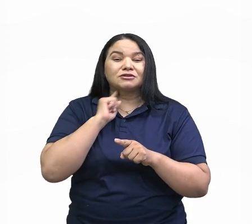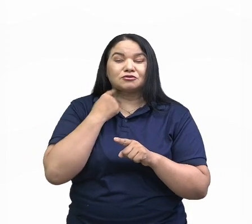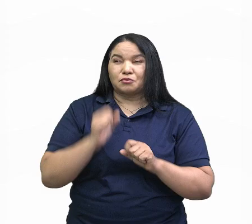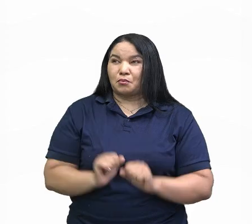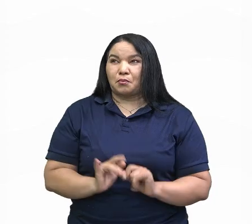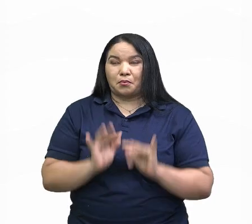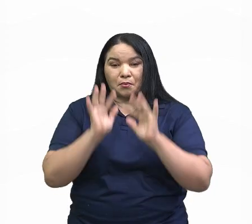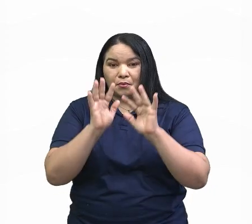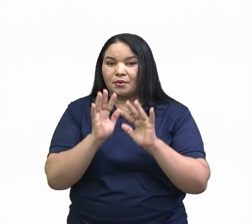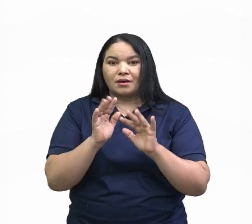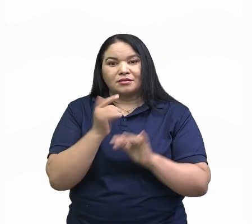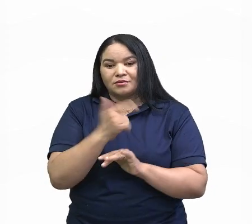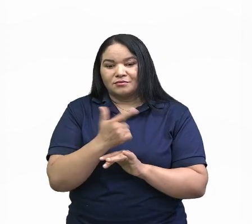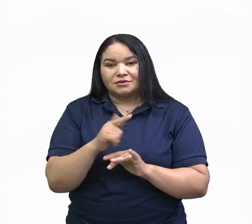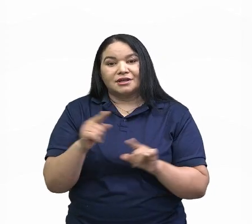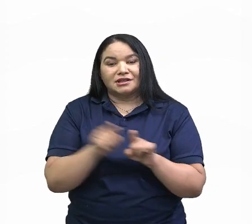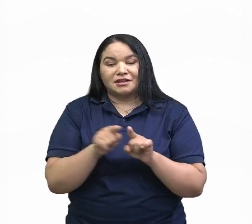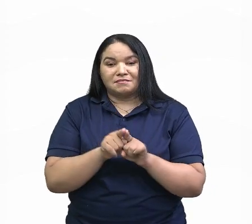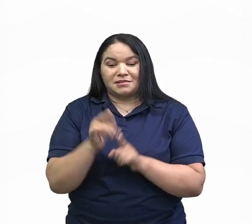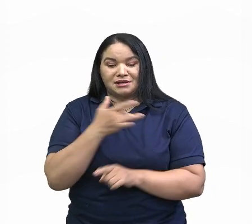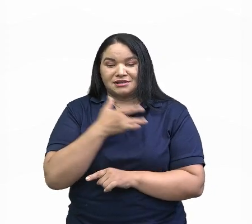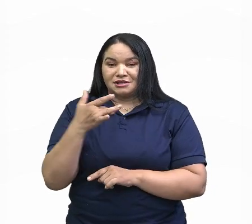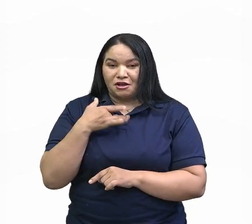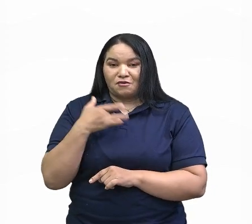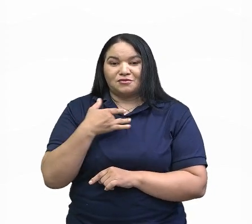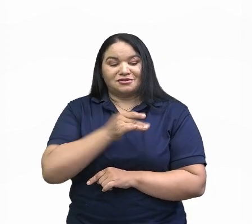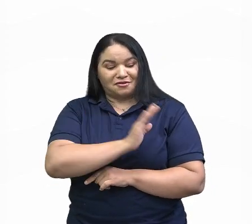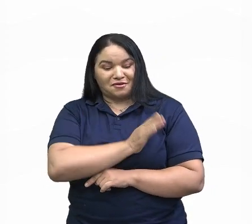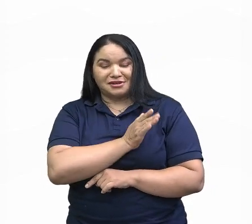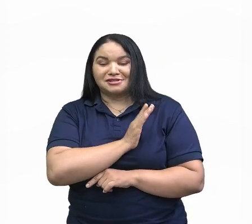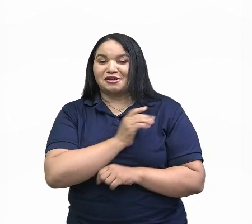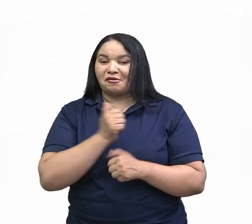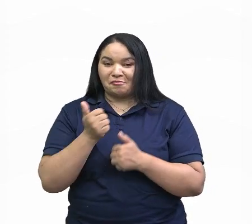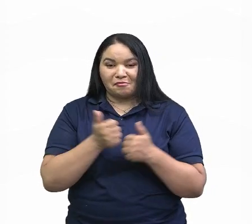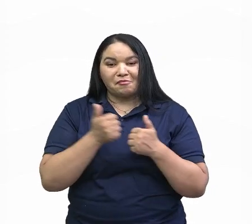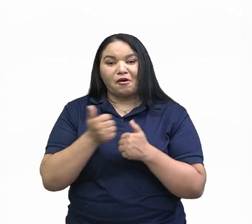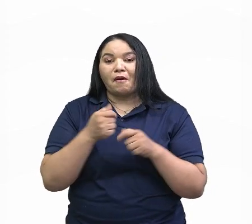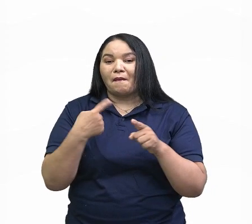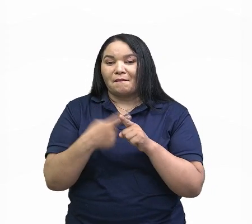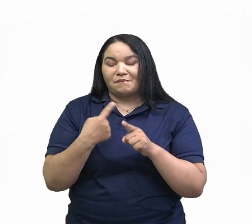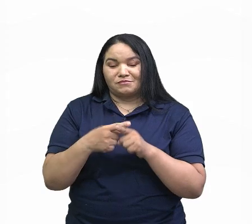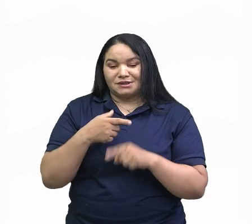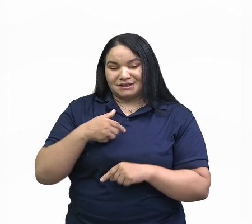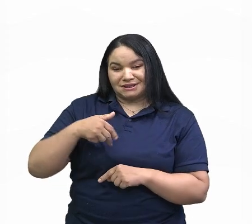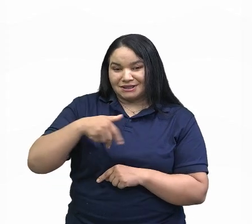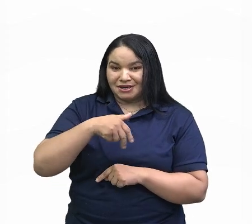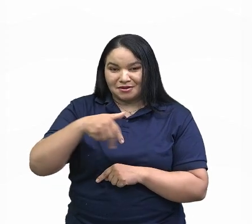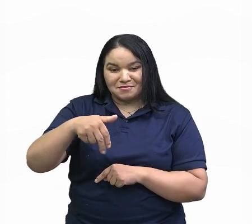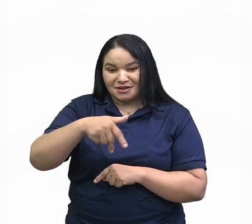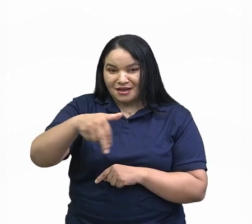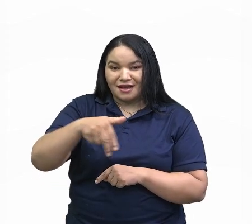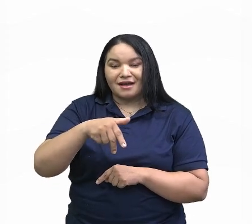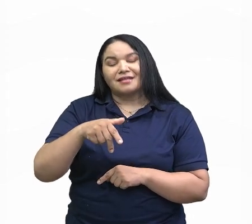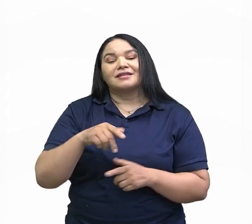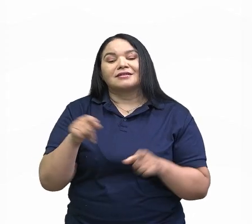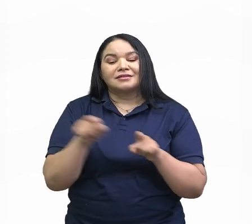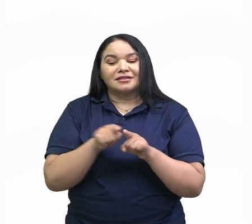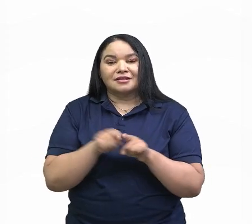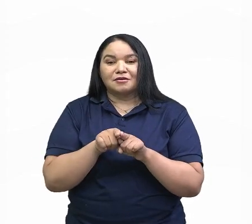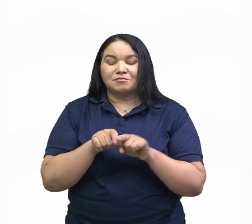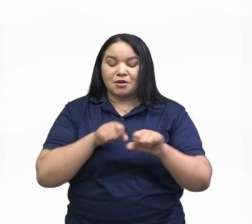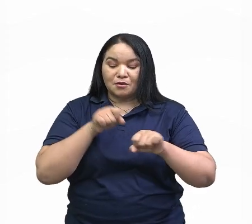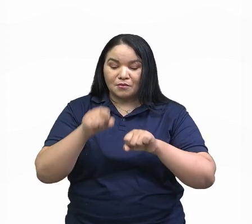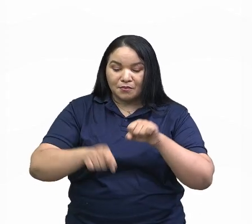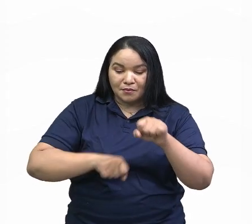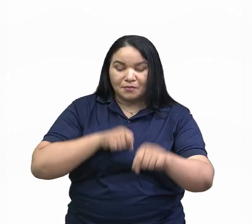saúde cardiovascular, melhora a sua saúde aí do coração, né? Você fazer caminhada, utilizar a bicicleta ali, porque também não